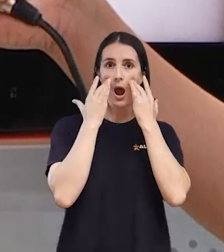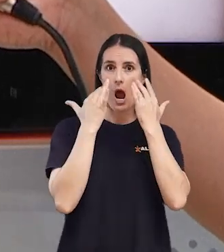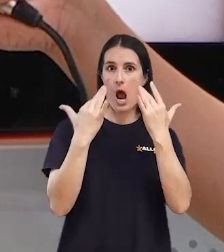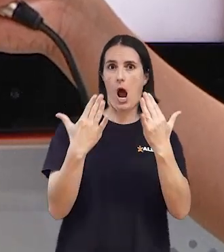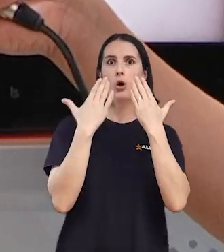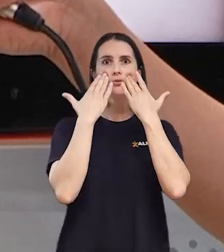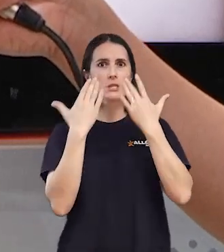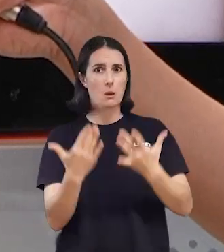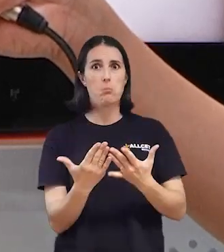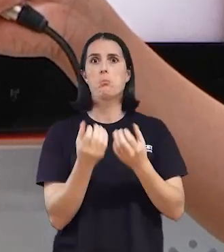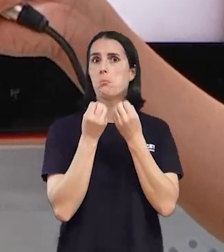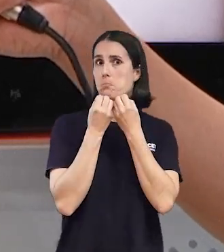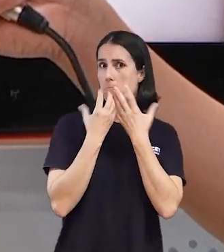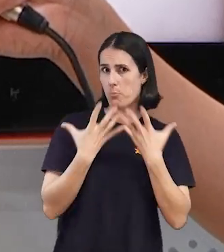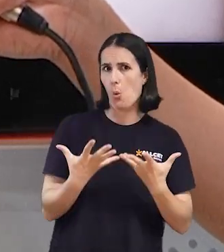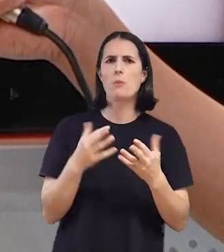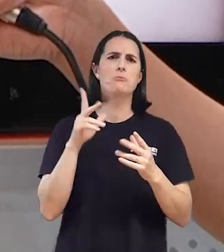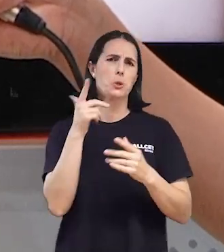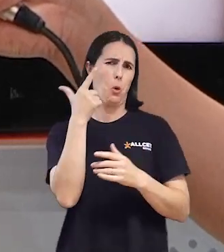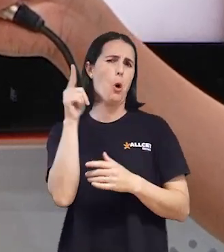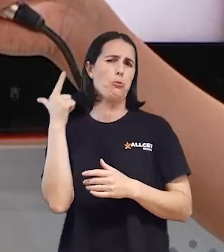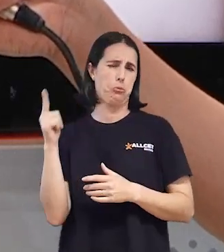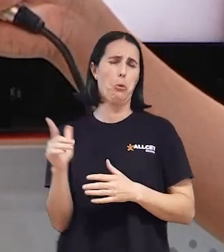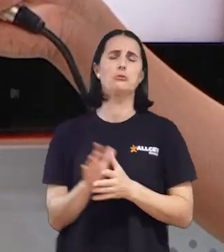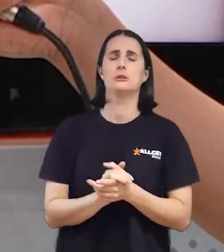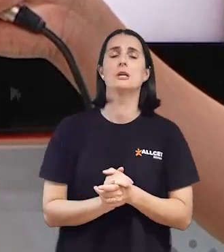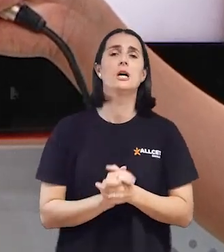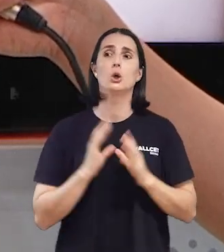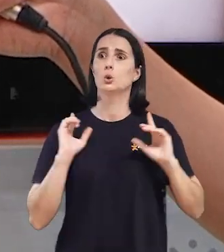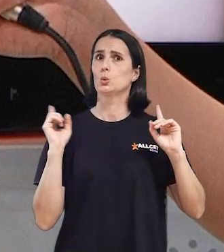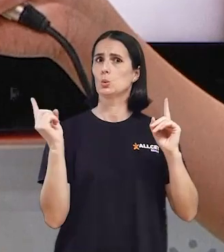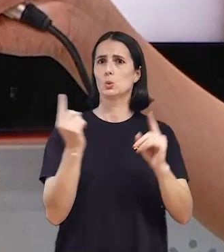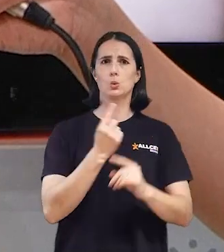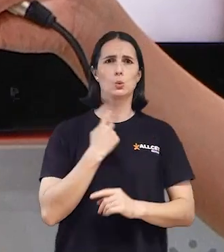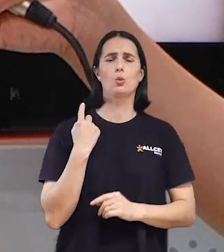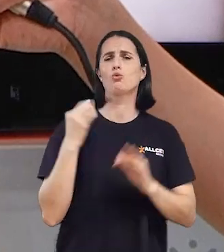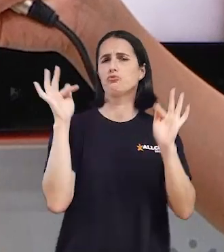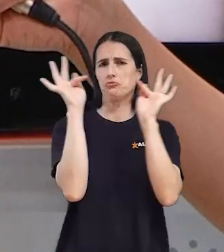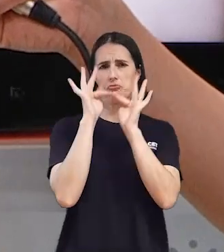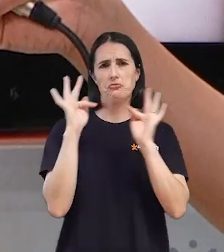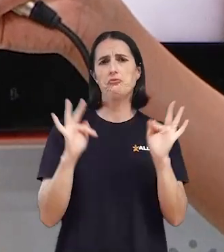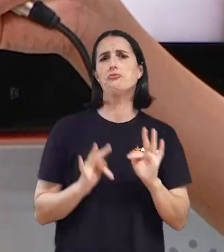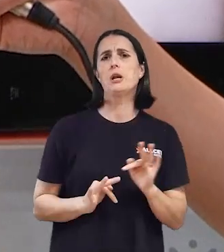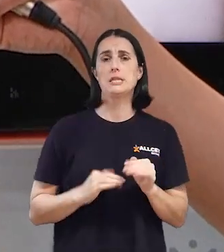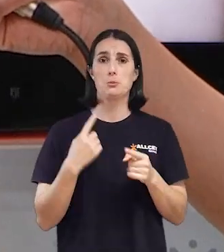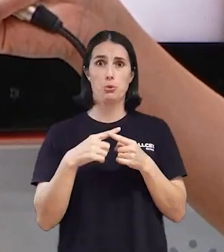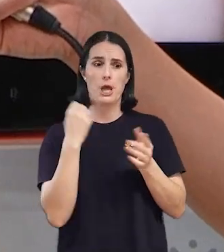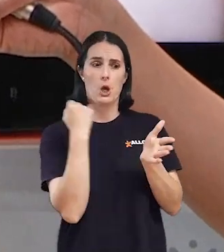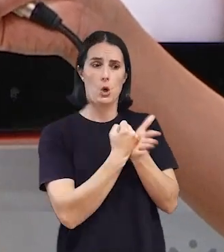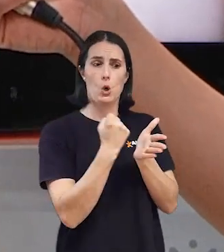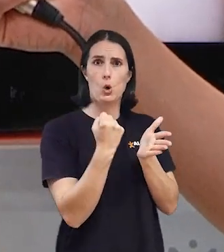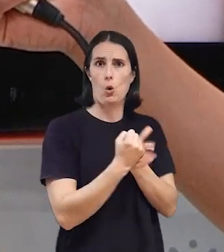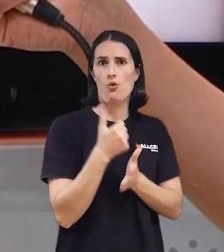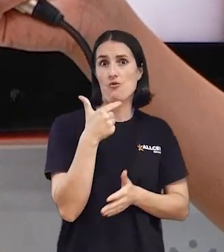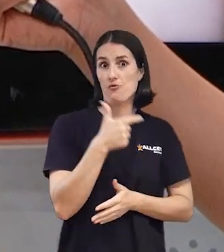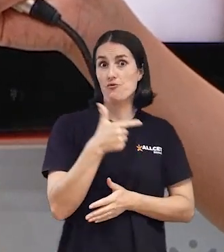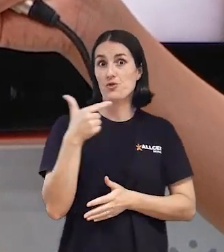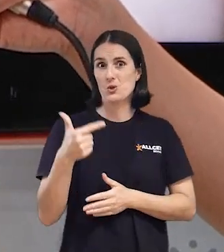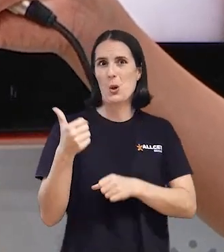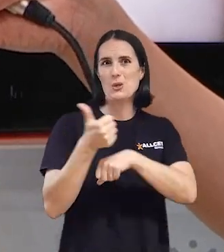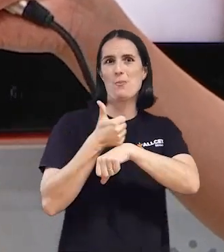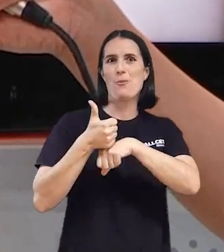da Saúde Então foi uma audiência bastante proveitosa como as outras também todos felizes com a contratação dos